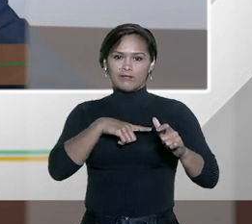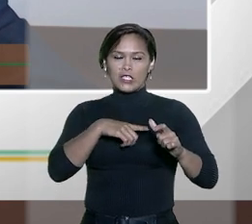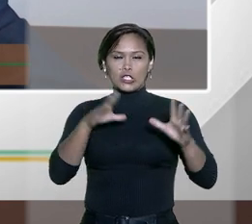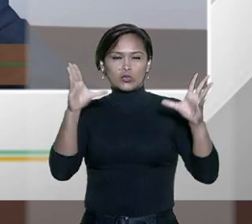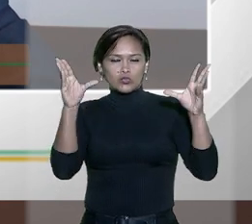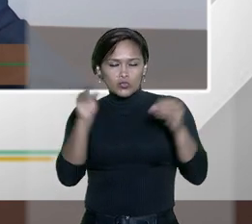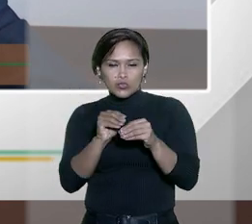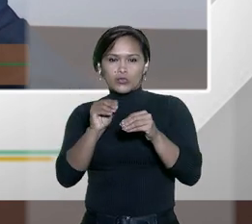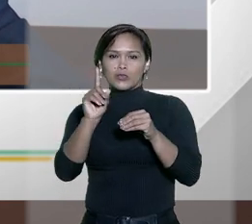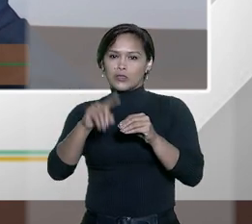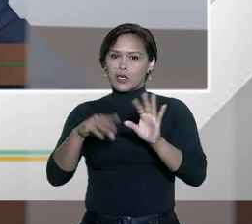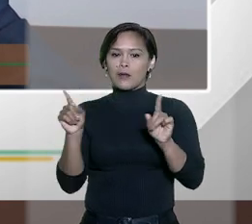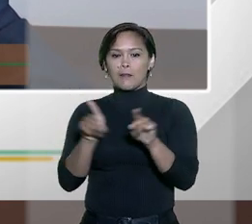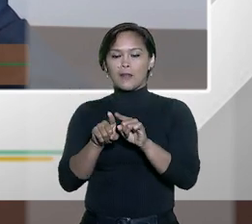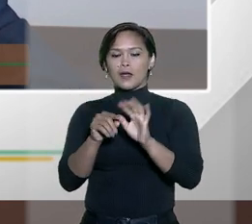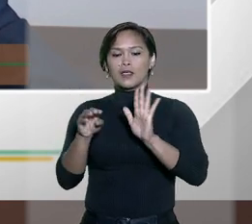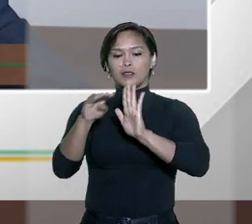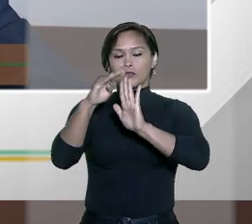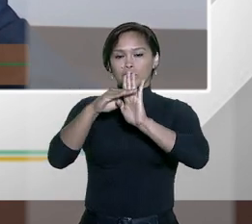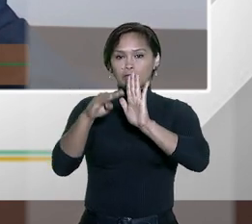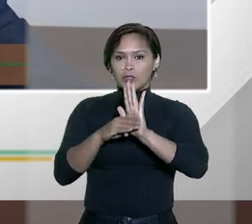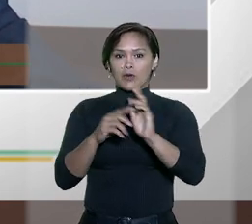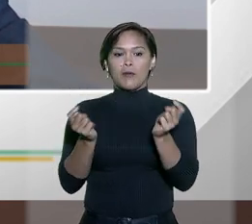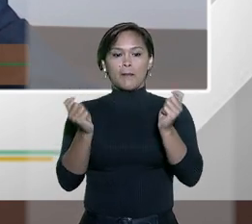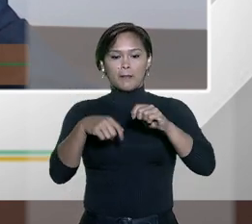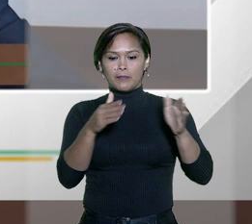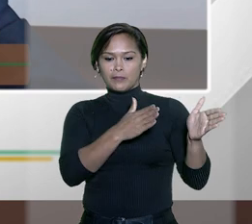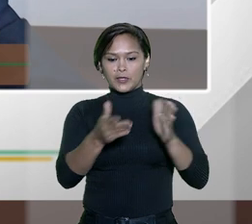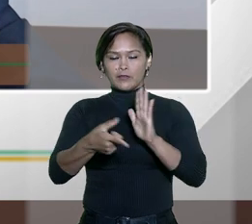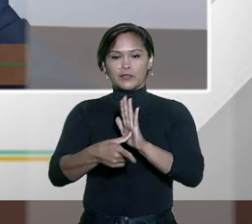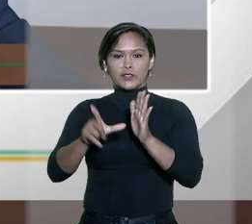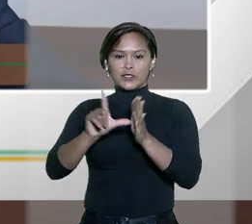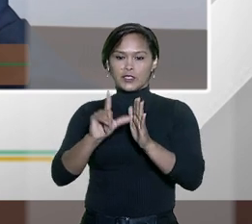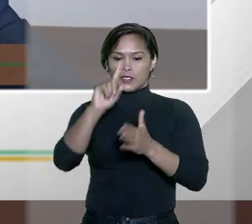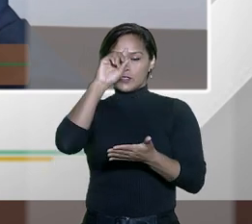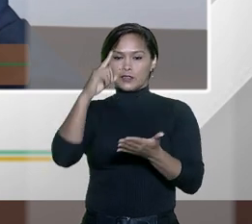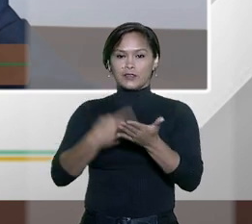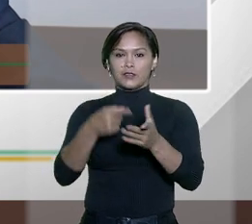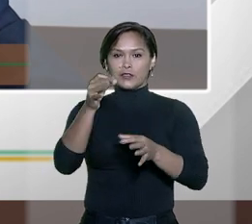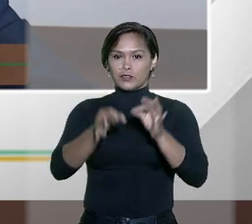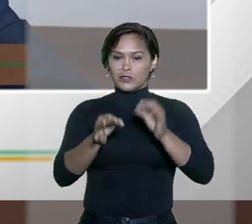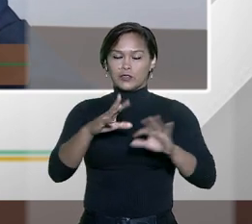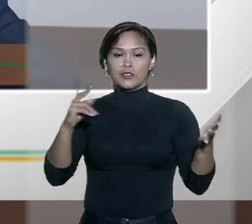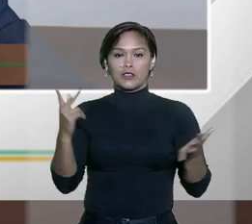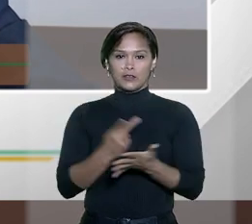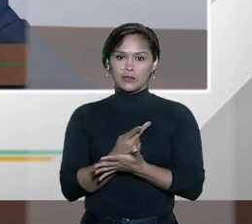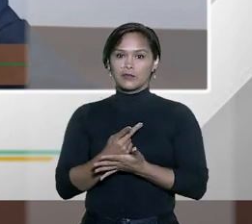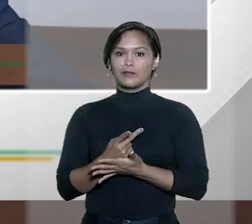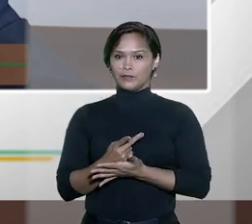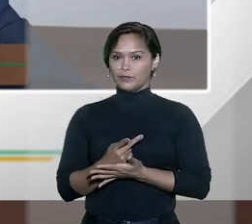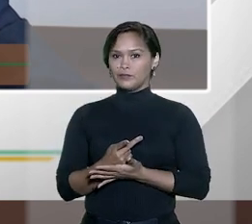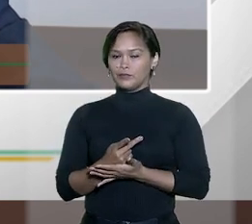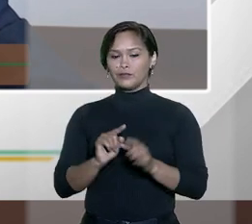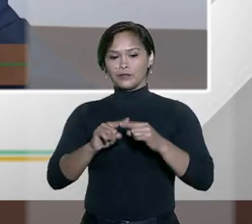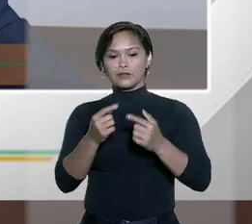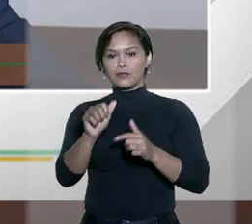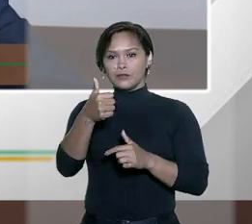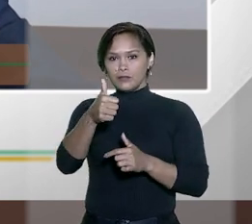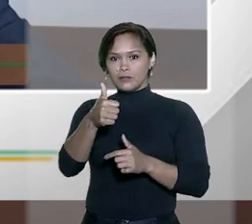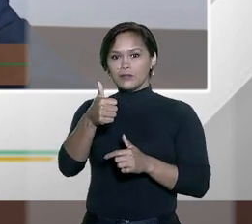bastante enxuto para um cumprimento provisório antecipado dessas decisões judiciais, enfim. Então, o